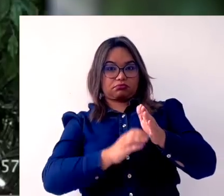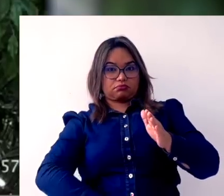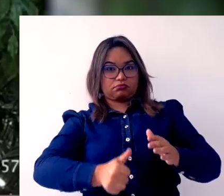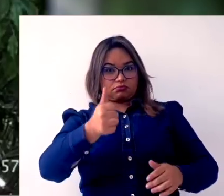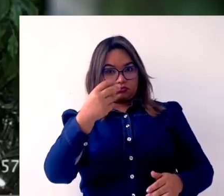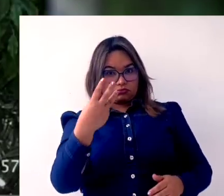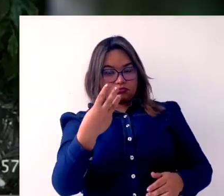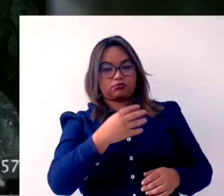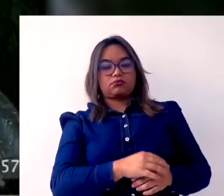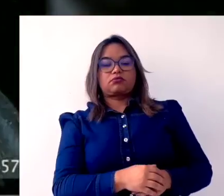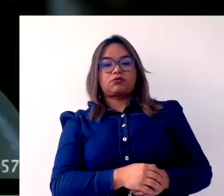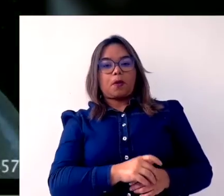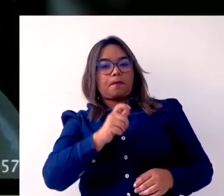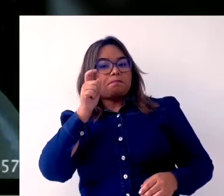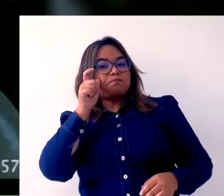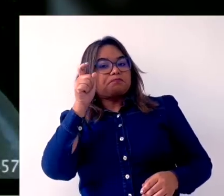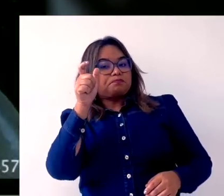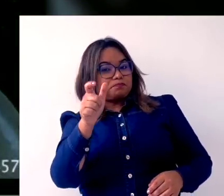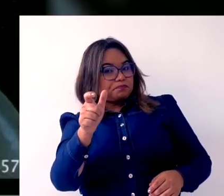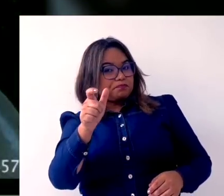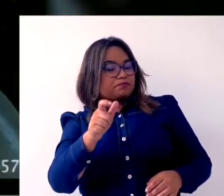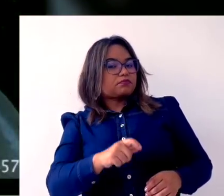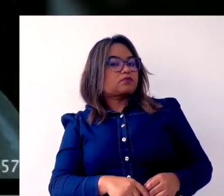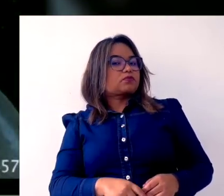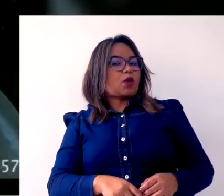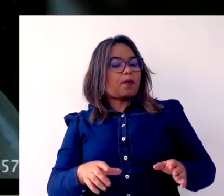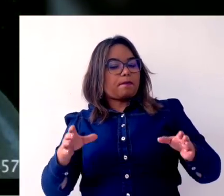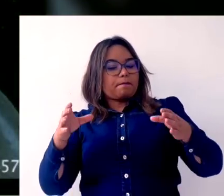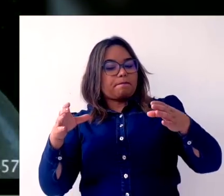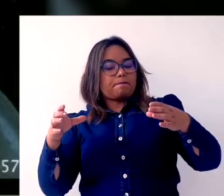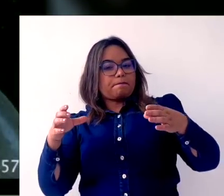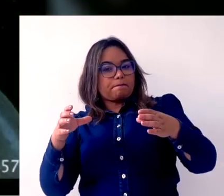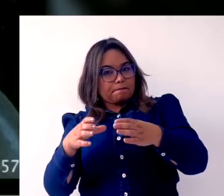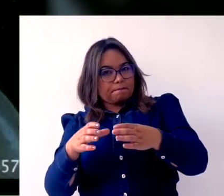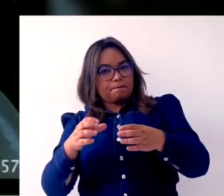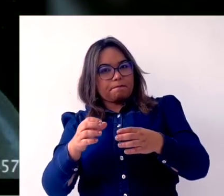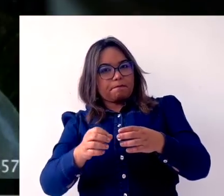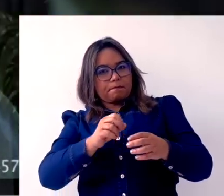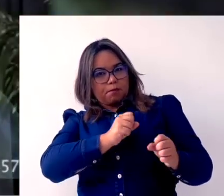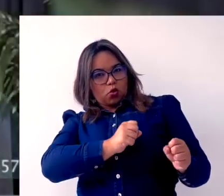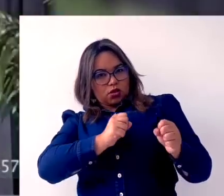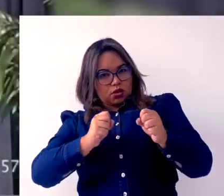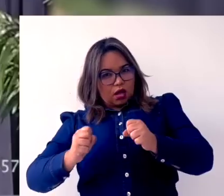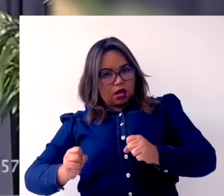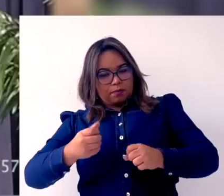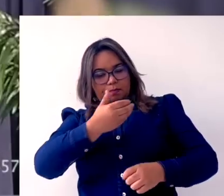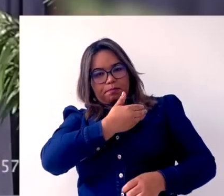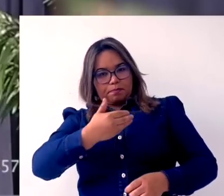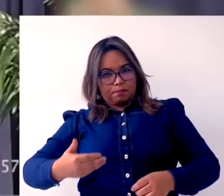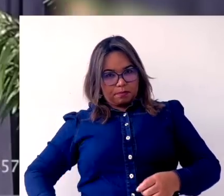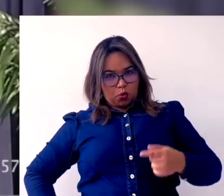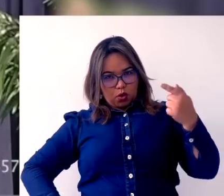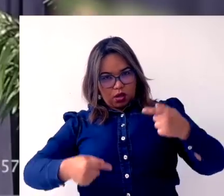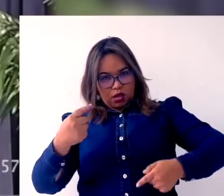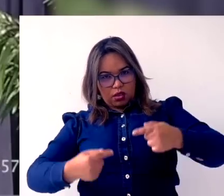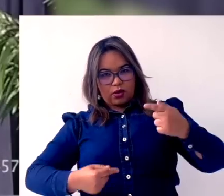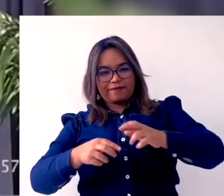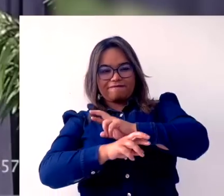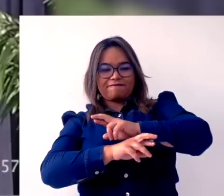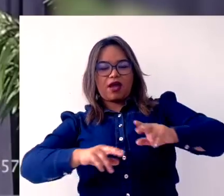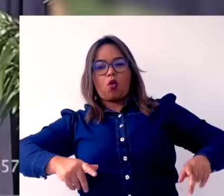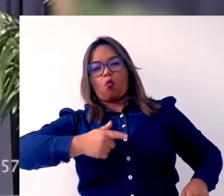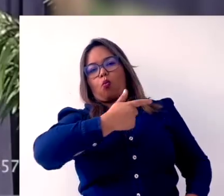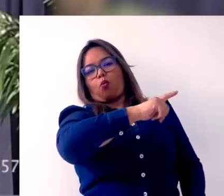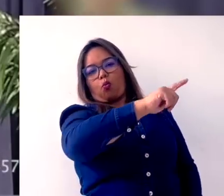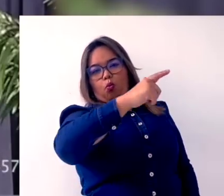capítulo 13. Mas o que é interessante a respeito dessa entidade política, o que a faz diferente de todas as